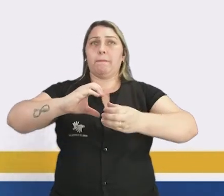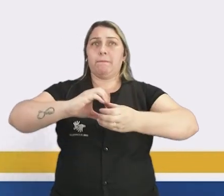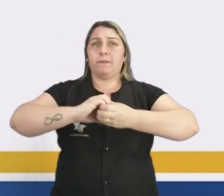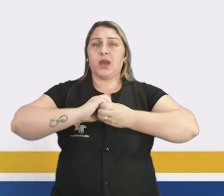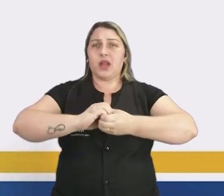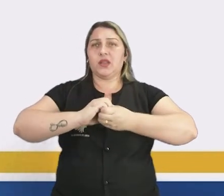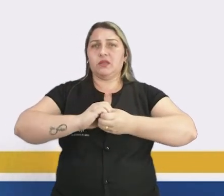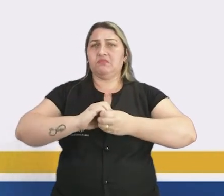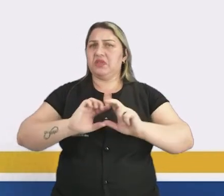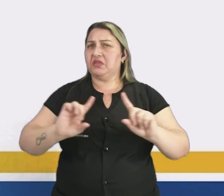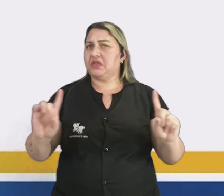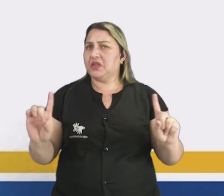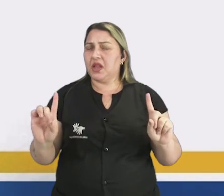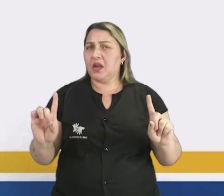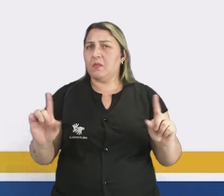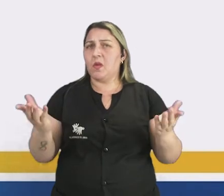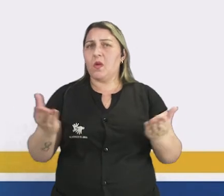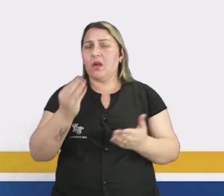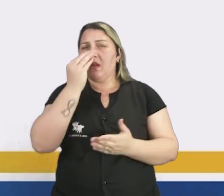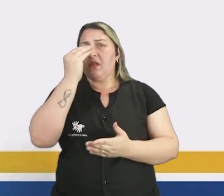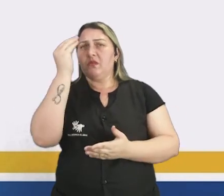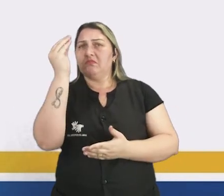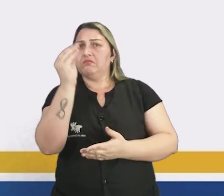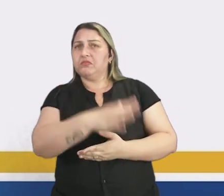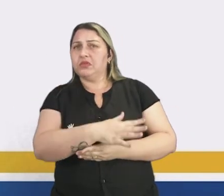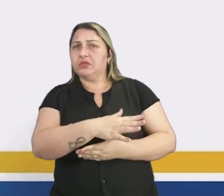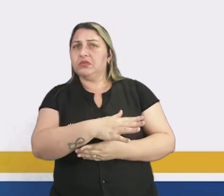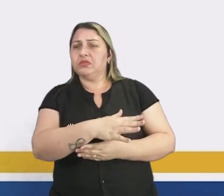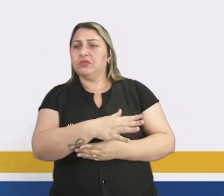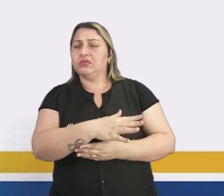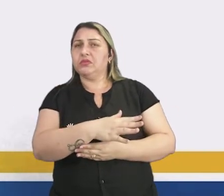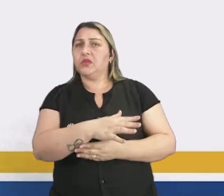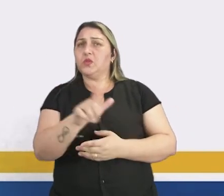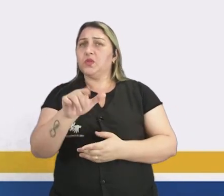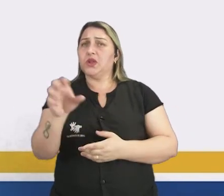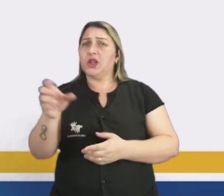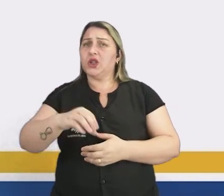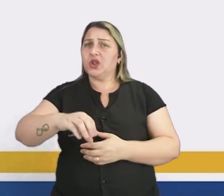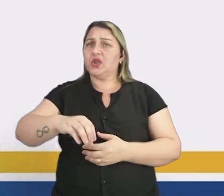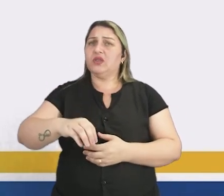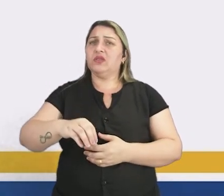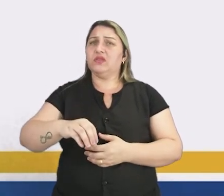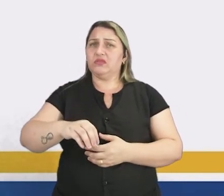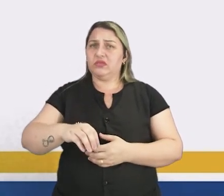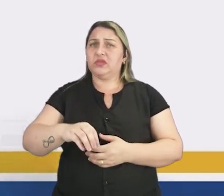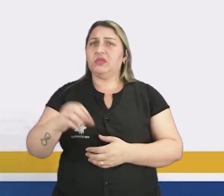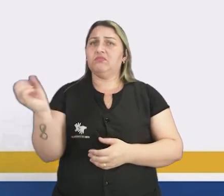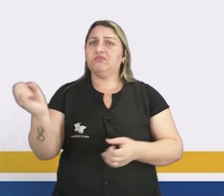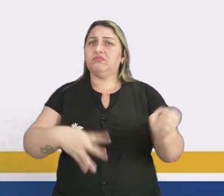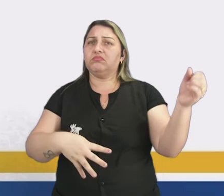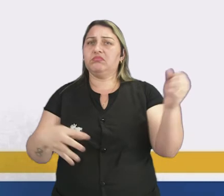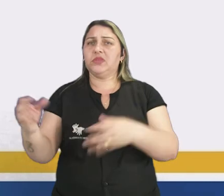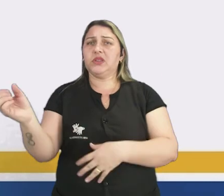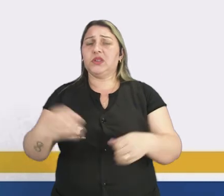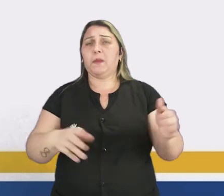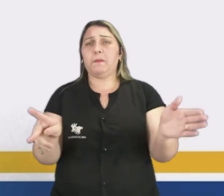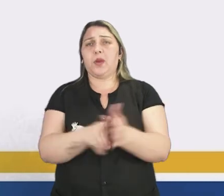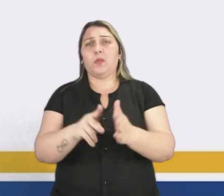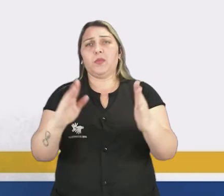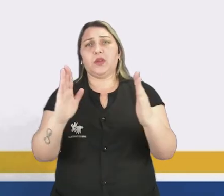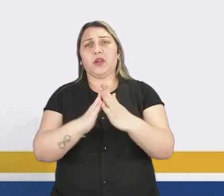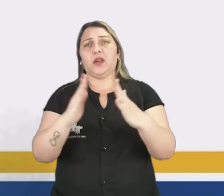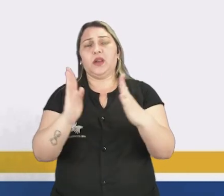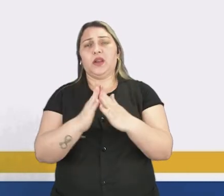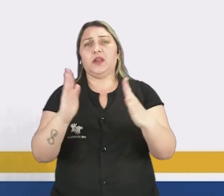cooperativas. Nem sempre os rejeitos hoje são jogados aí a céu aberto, os lixos domésticos